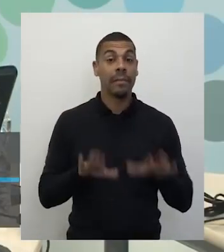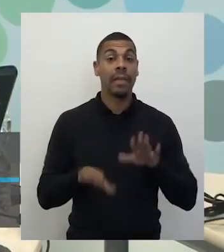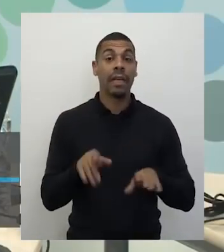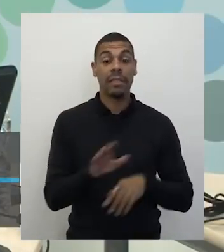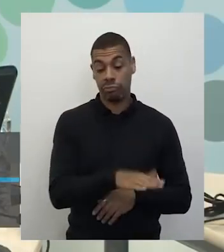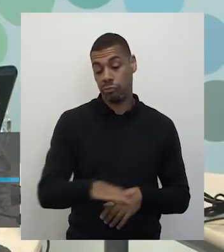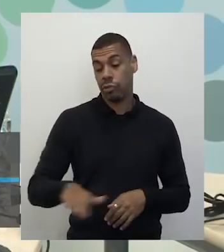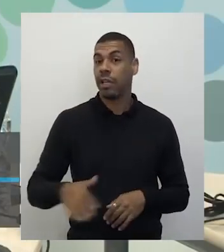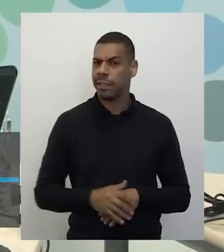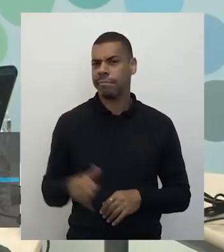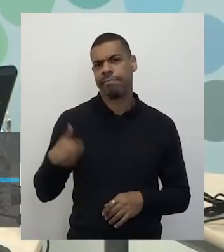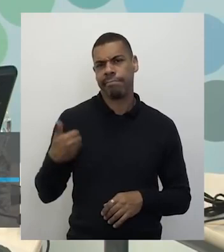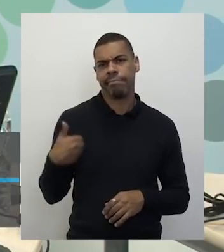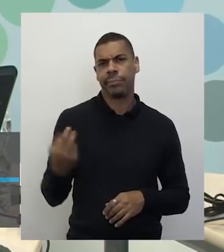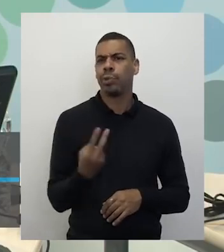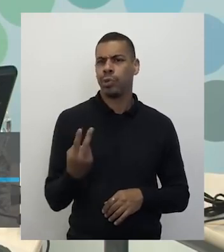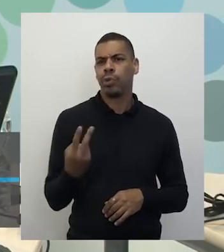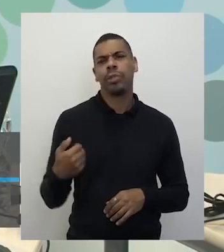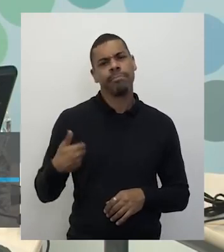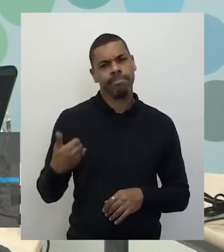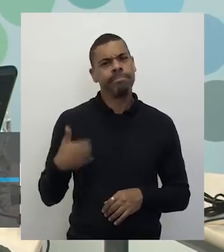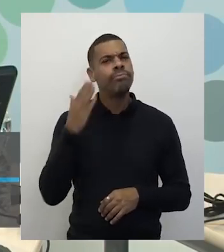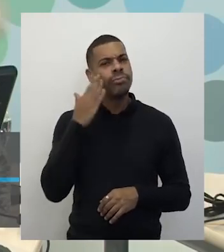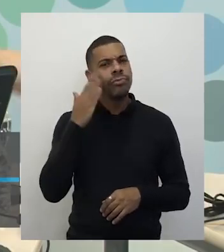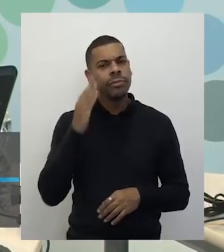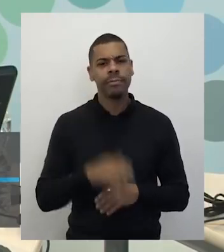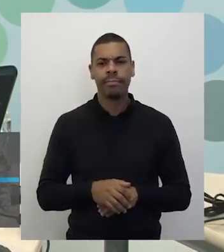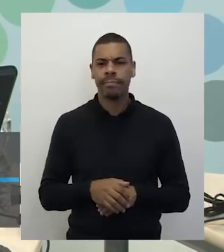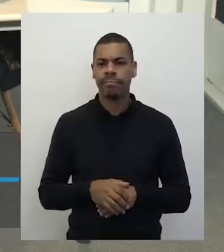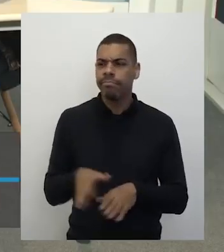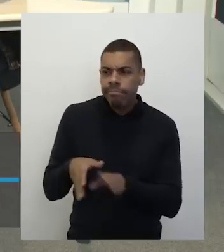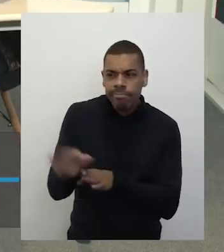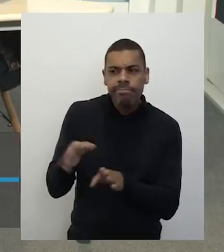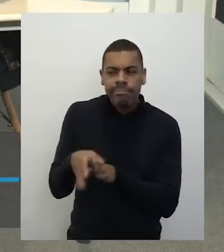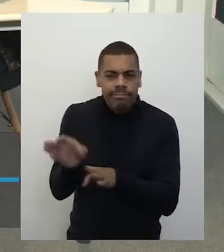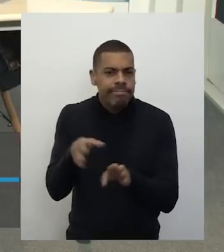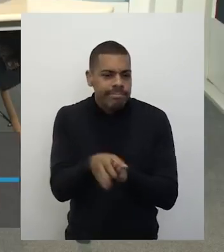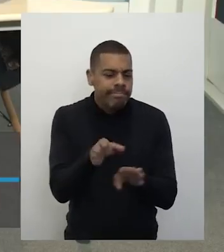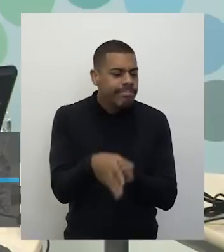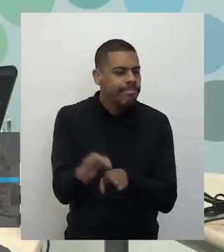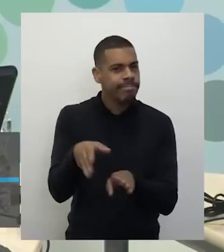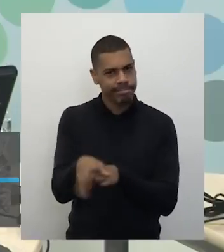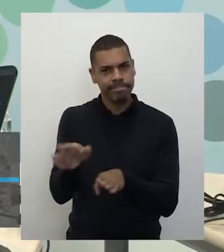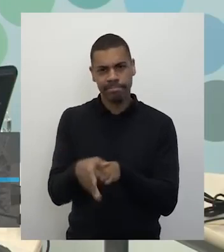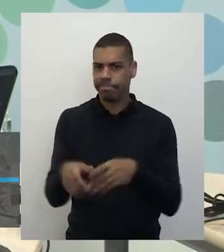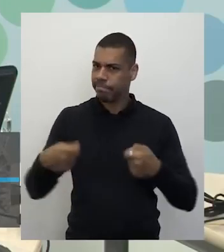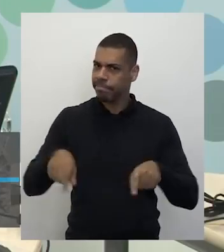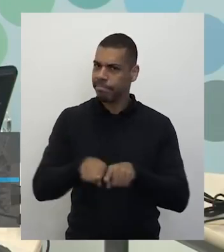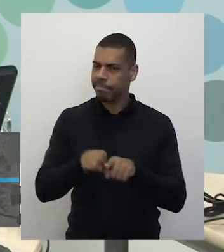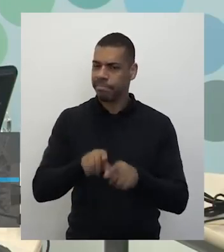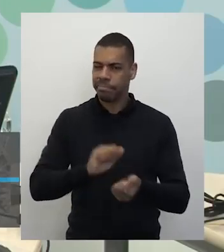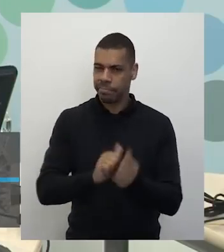criança de 2 anos, né, gente? Quem tem irmãozinho vai entender. Aí repete bravo, né? Minha mão. E aí, então, tem essa questão da